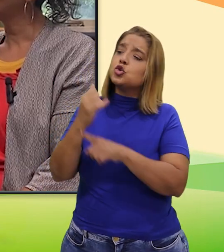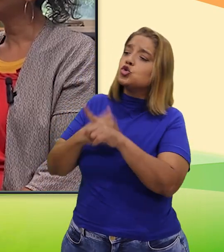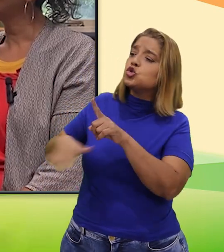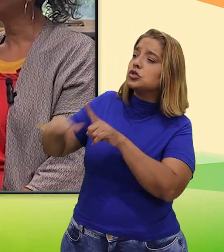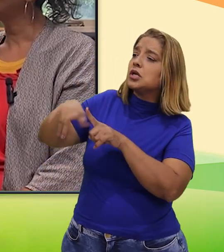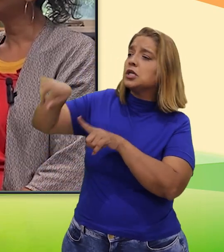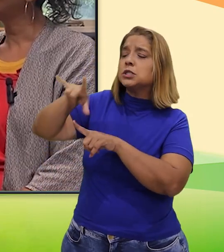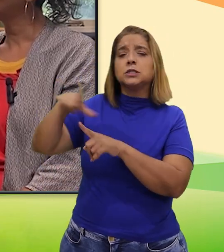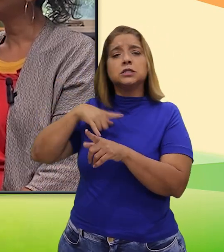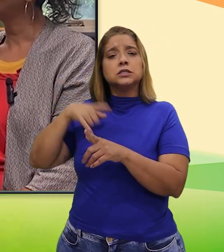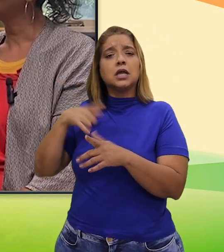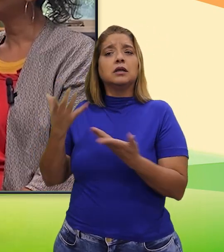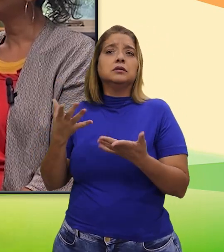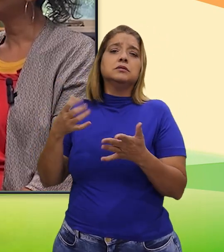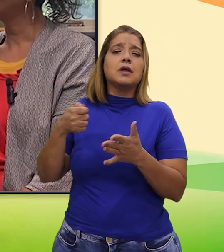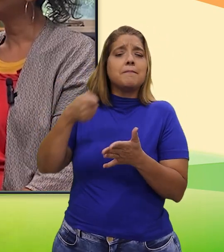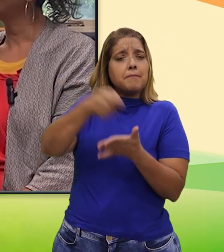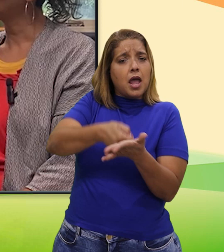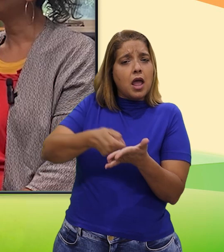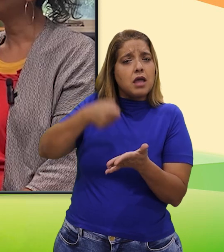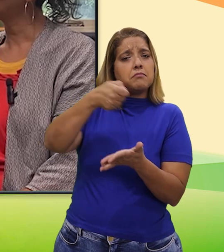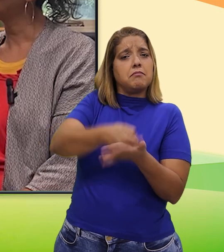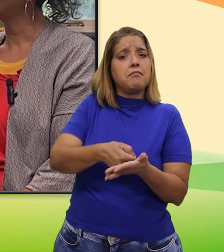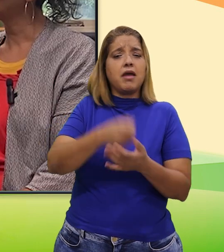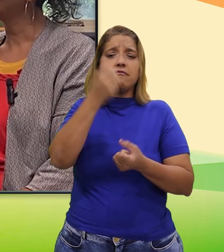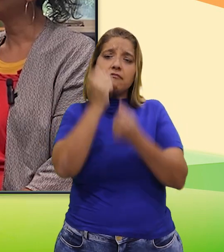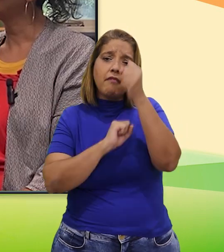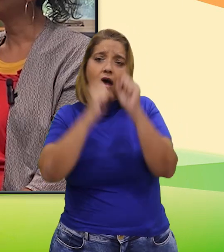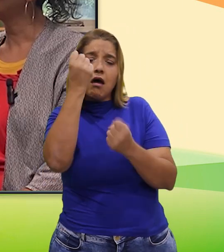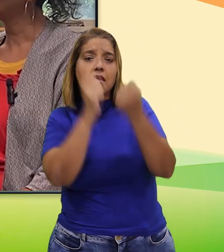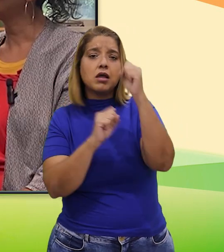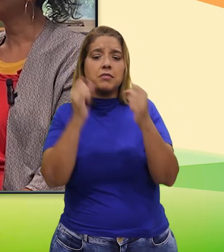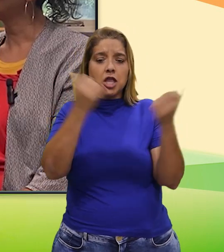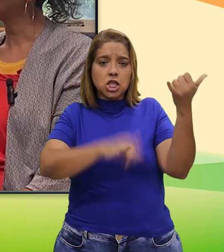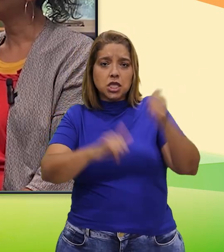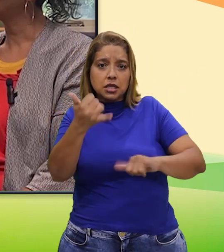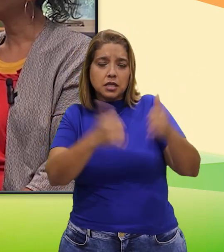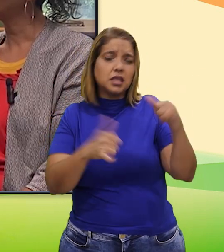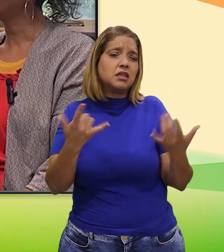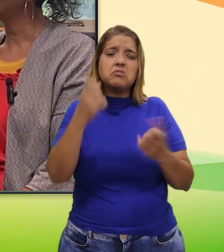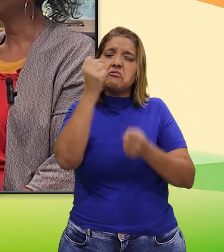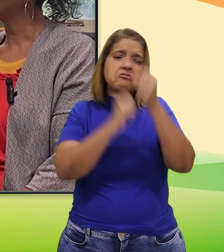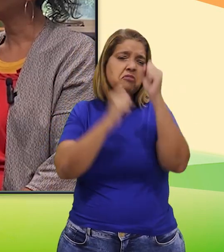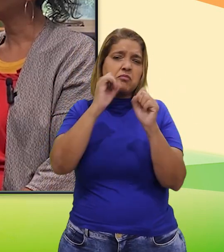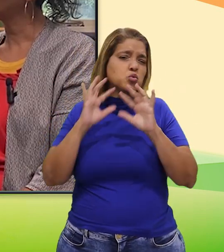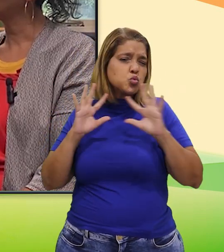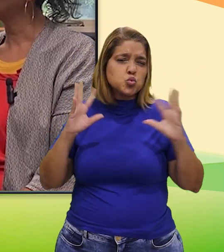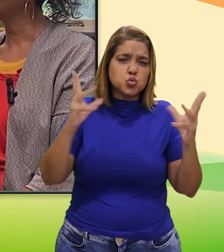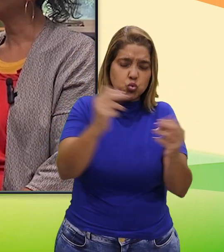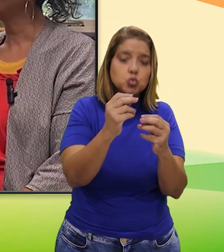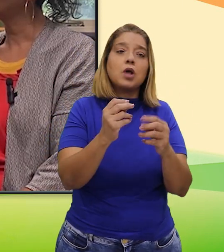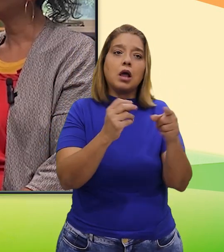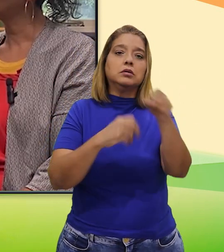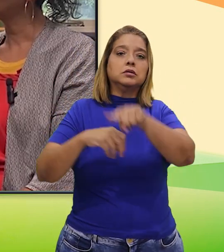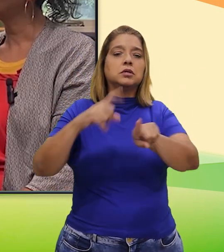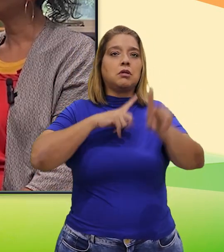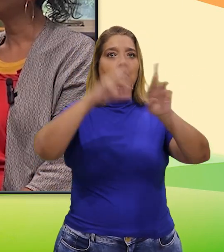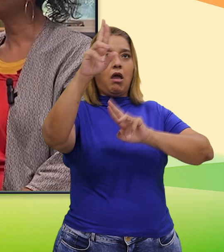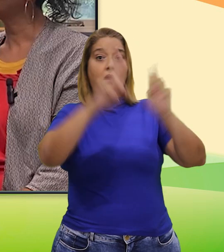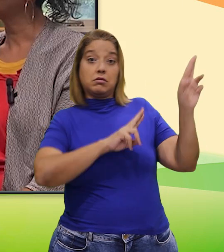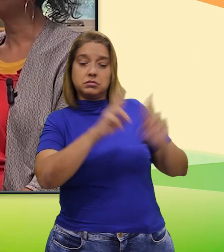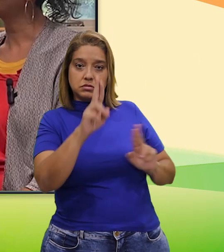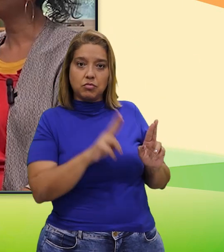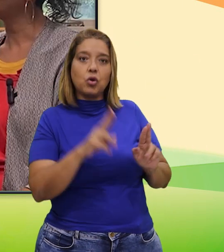Quando a sociedade faz pressão sobre a indústria química, sobre a indústria de modo